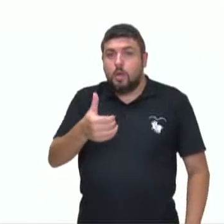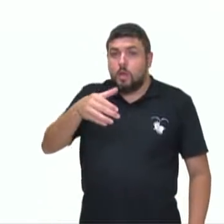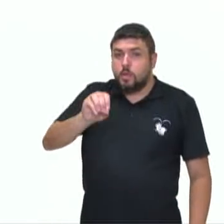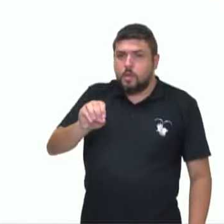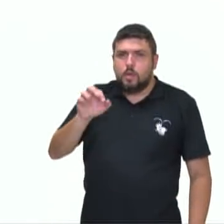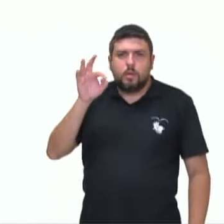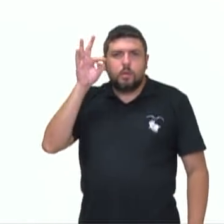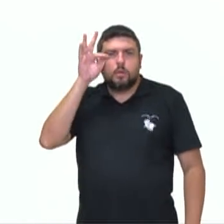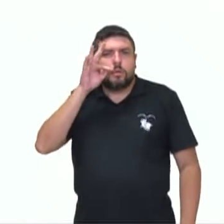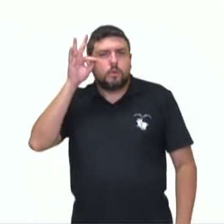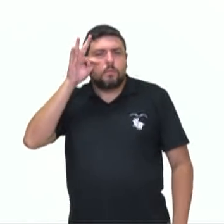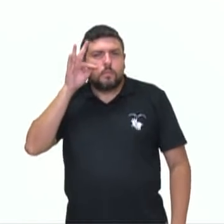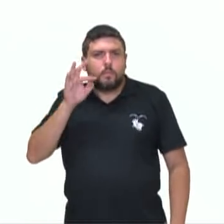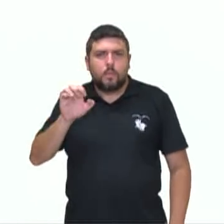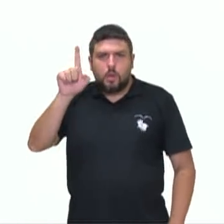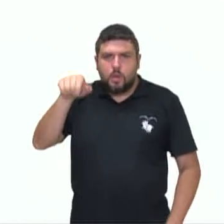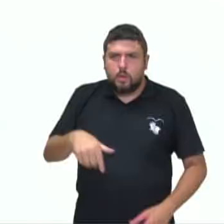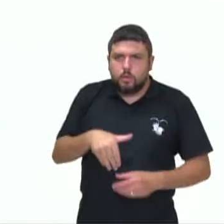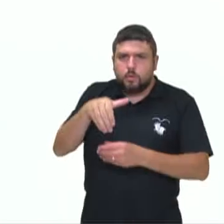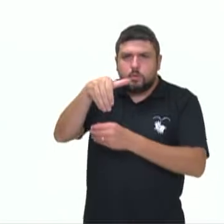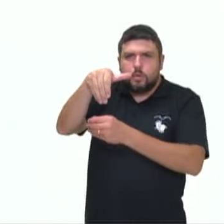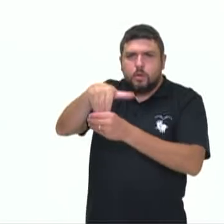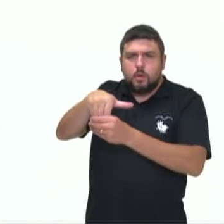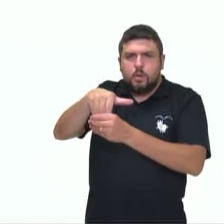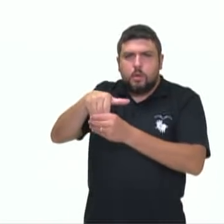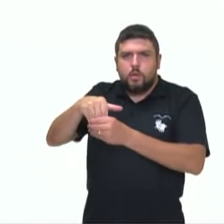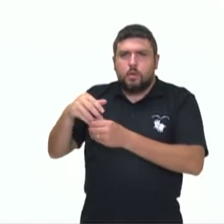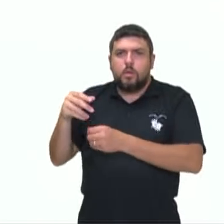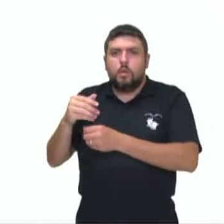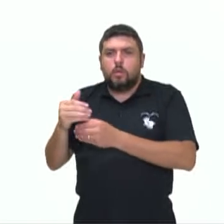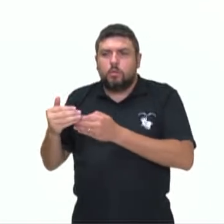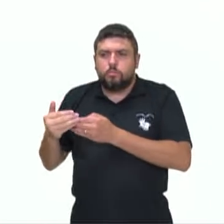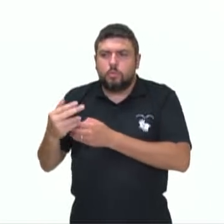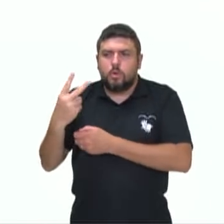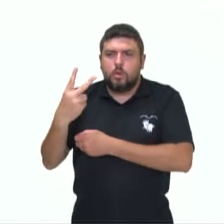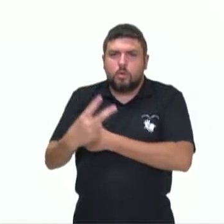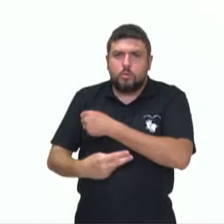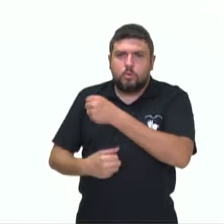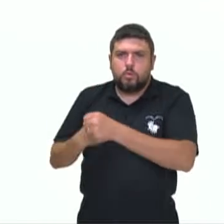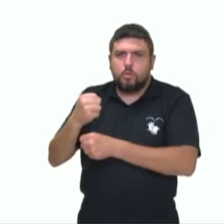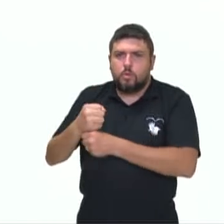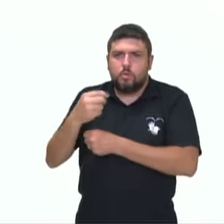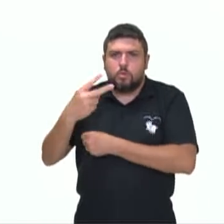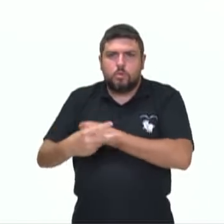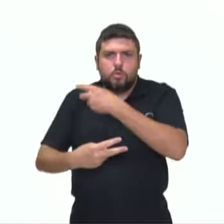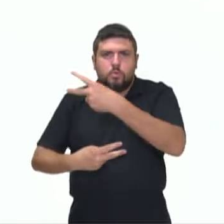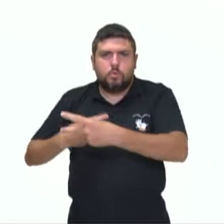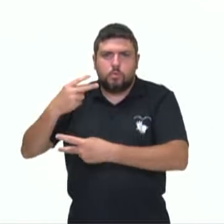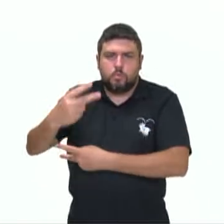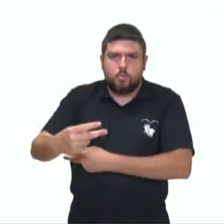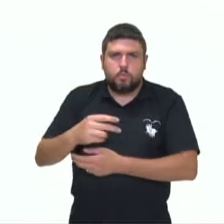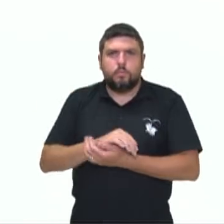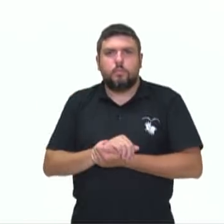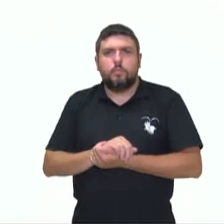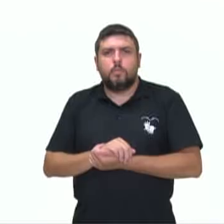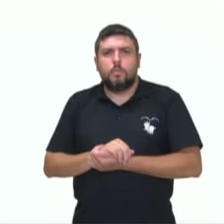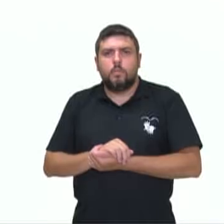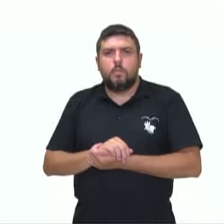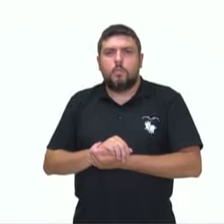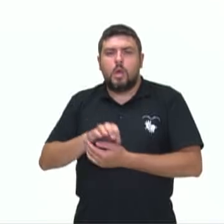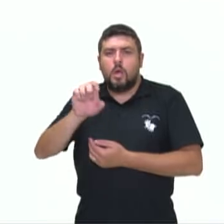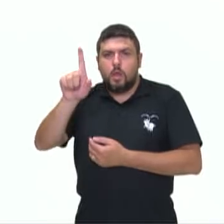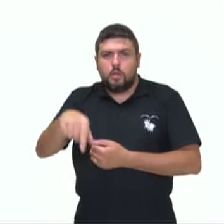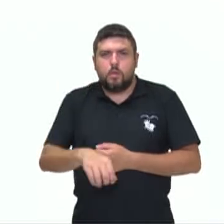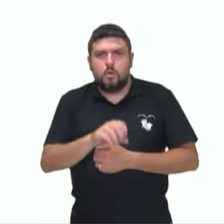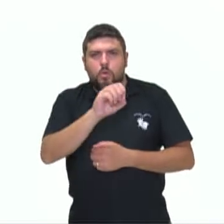temporários eleitos pela Assembleia Geral a cada 2 anos. Então, é o único órgão da ONU com poder decisório,